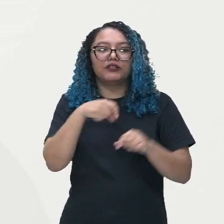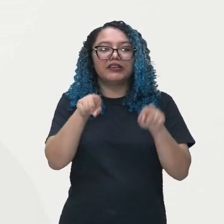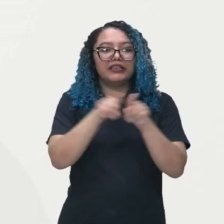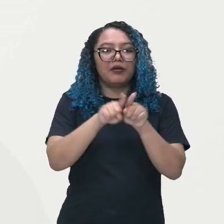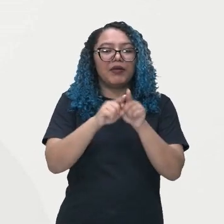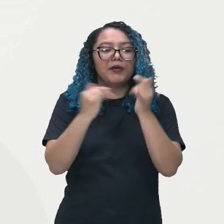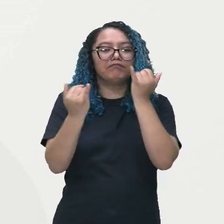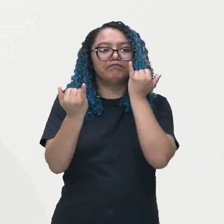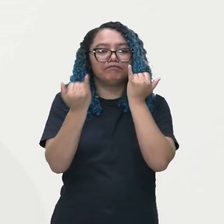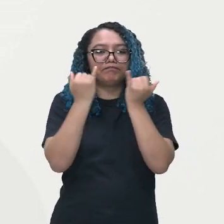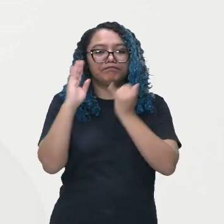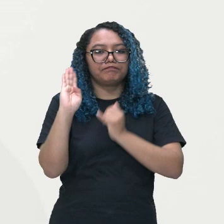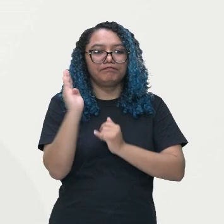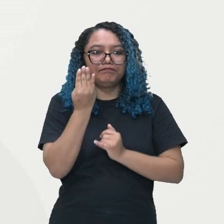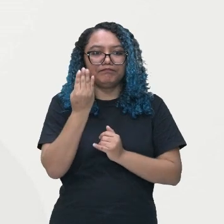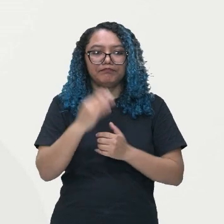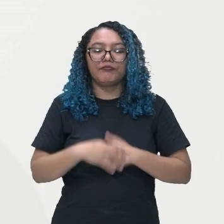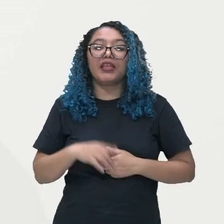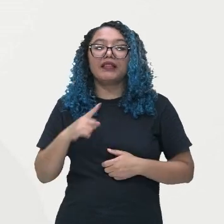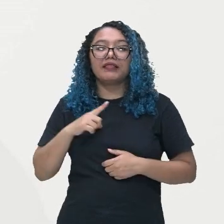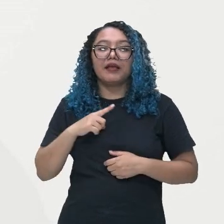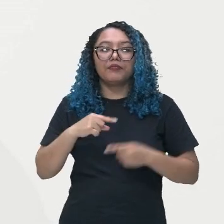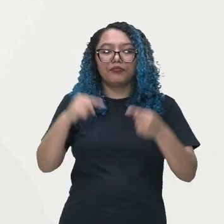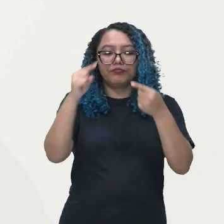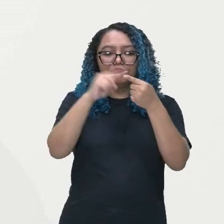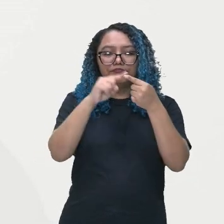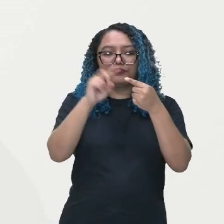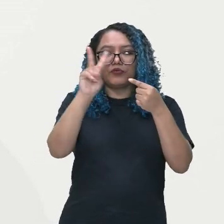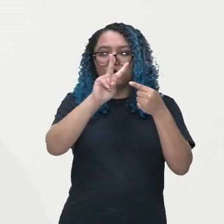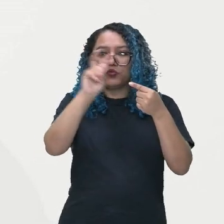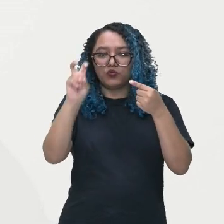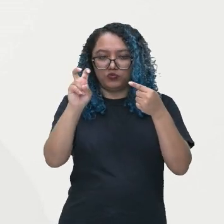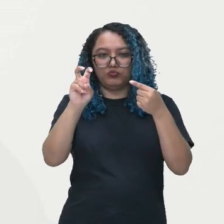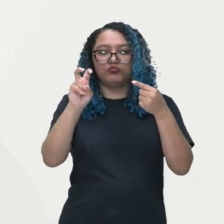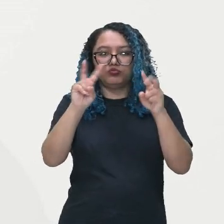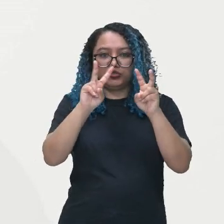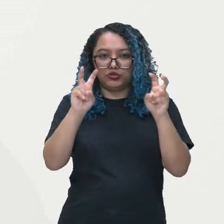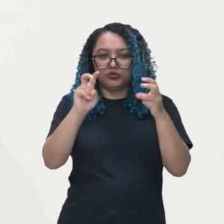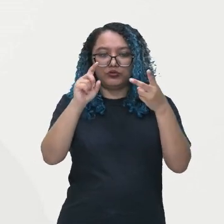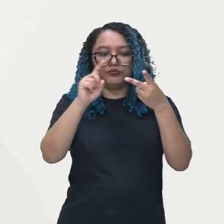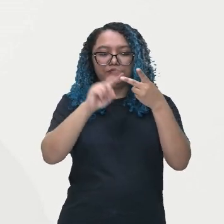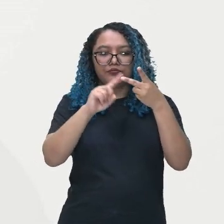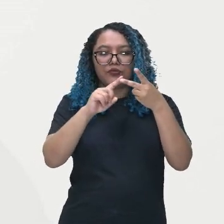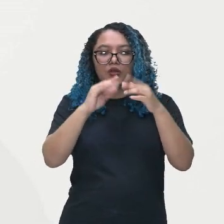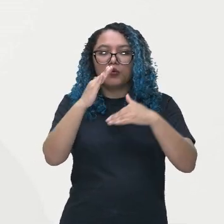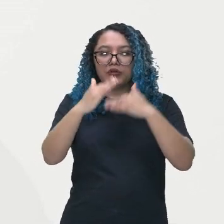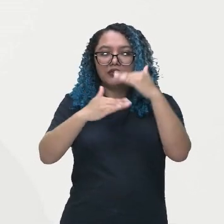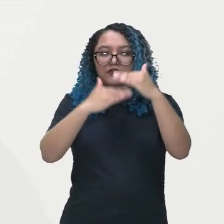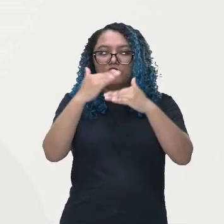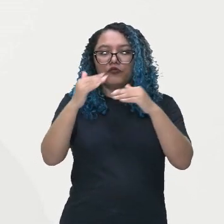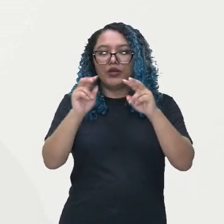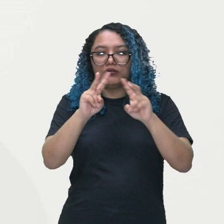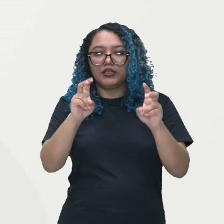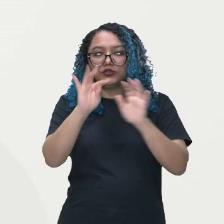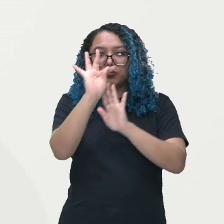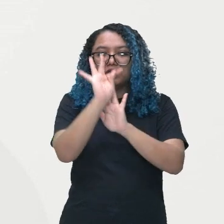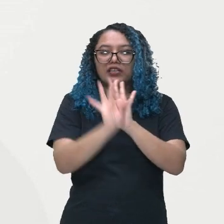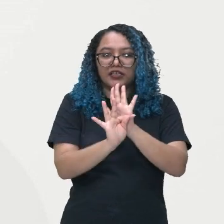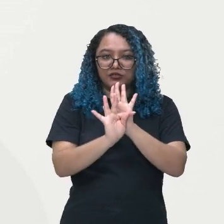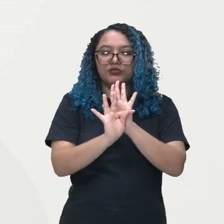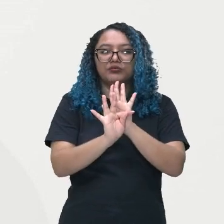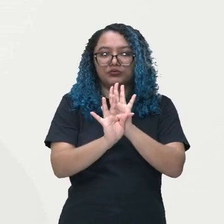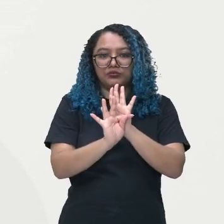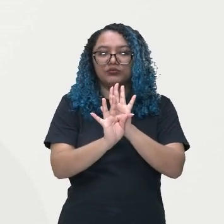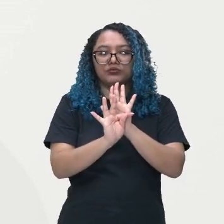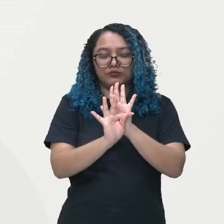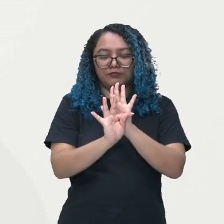quê? O título, que é o headline, text body, que é o texto do corpo. O corpo do texto, na verdade, já estou